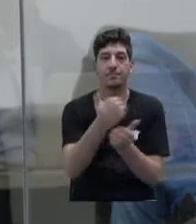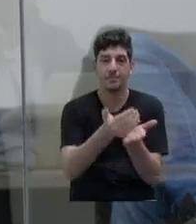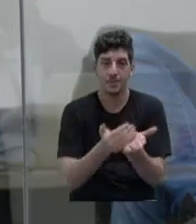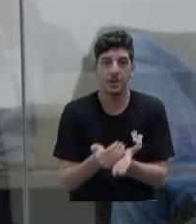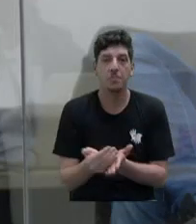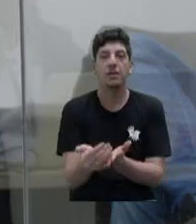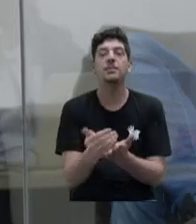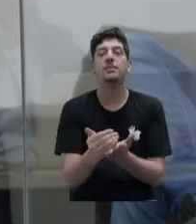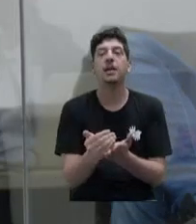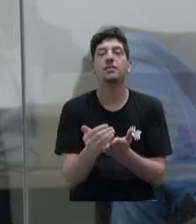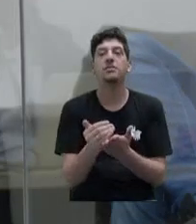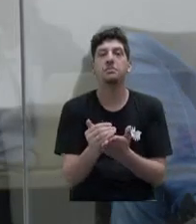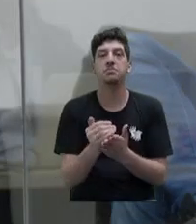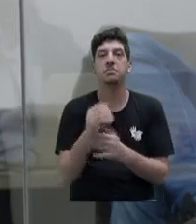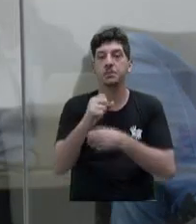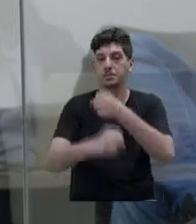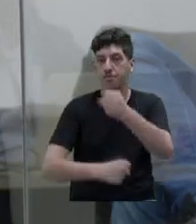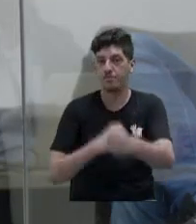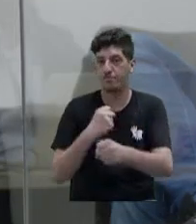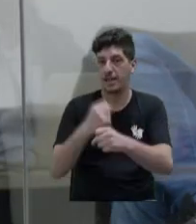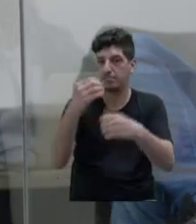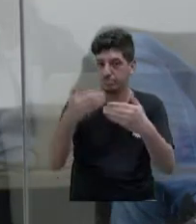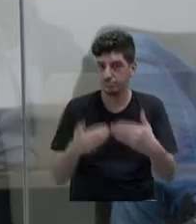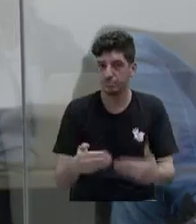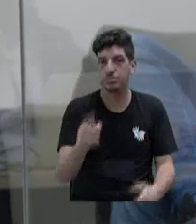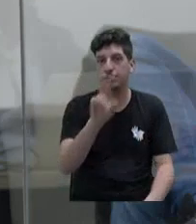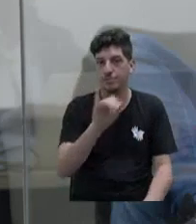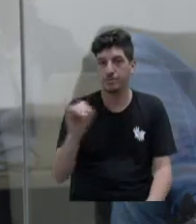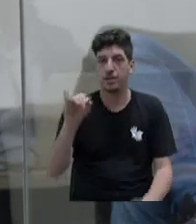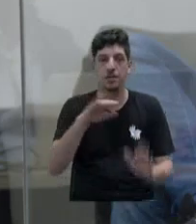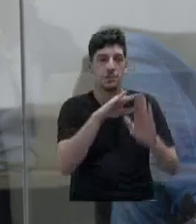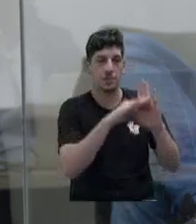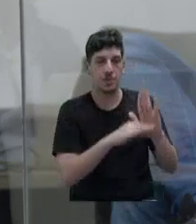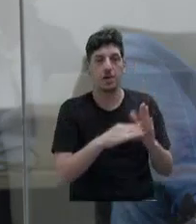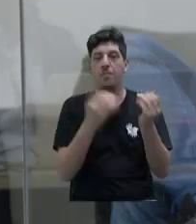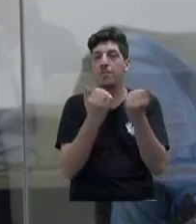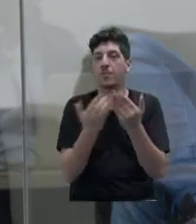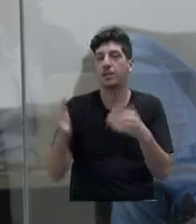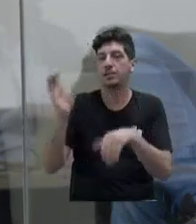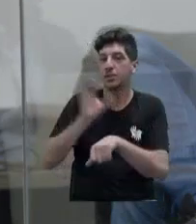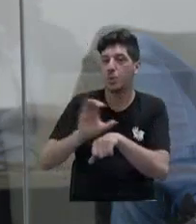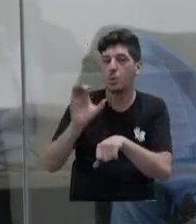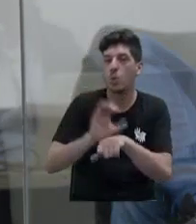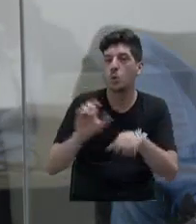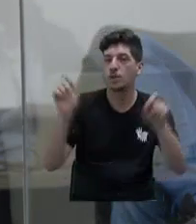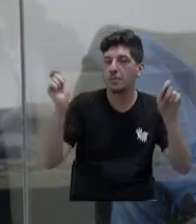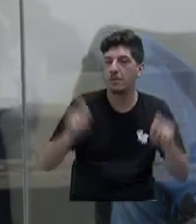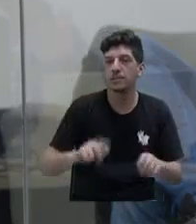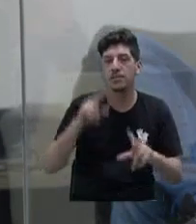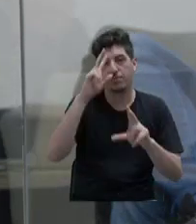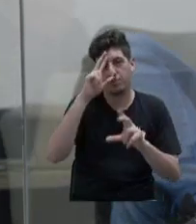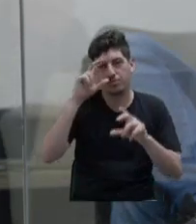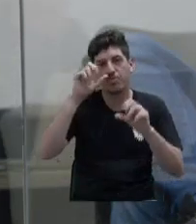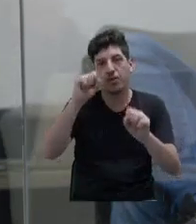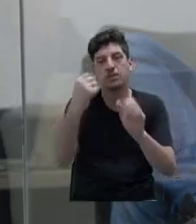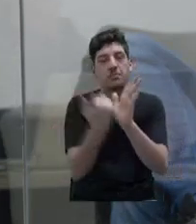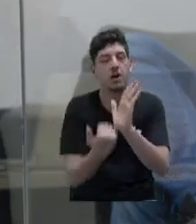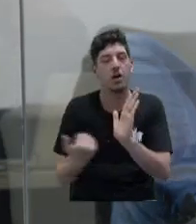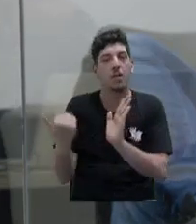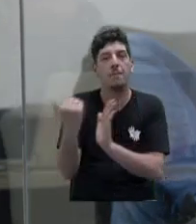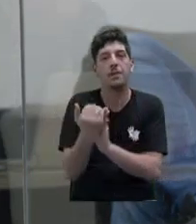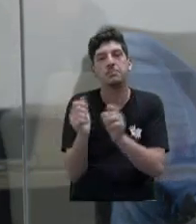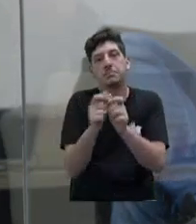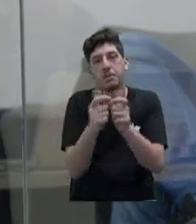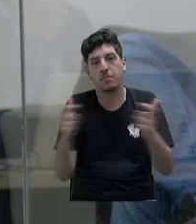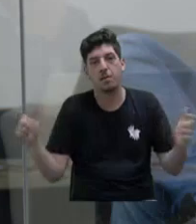de execução a partir do ano que vem, que é um programa de capacitação, fortalecimento e expansão